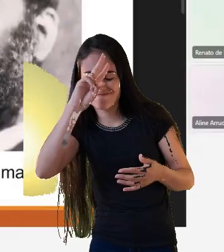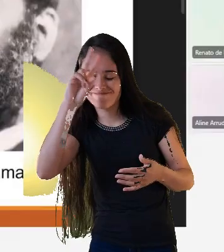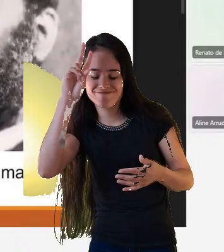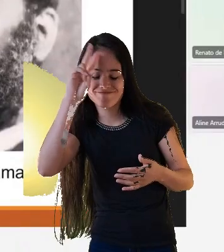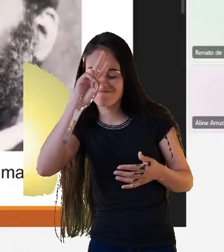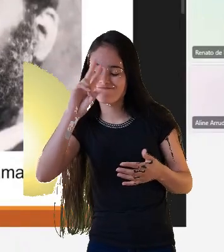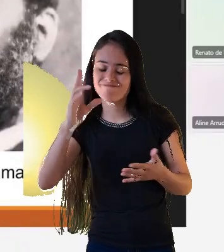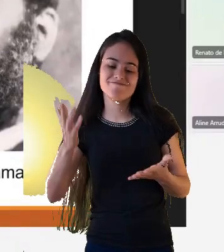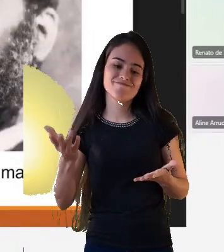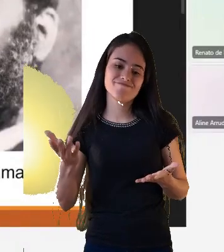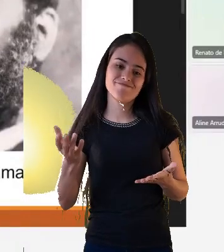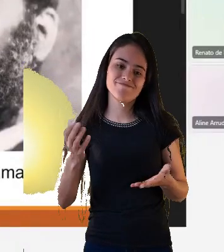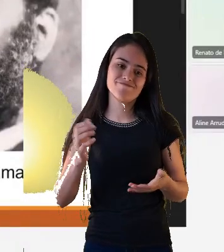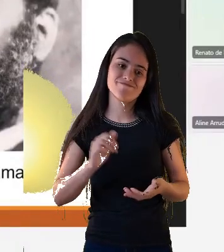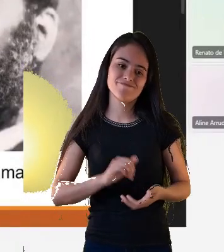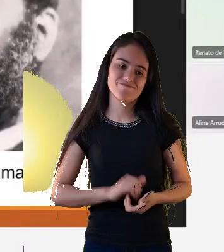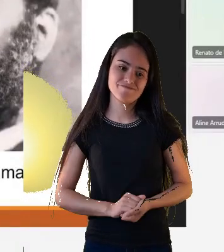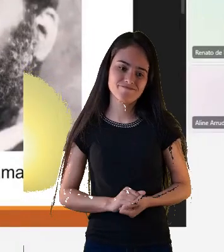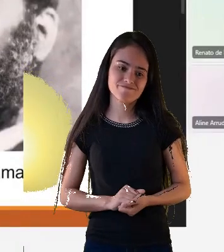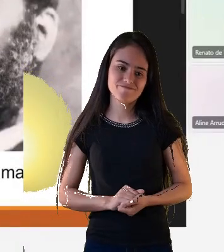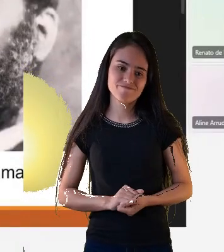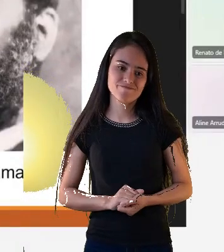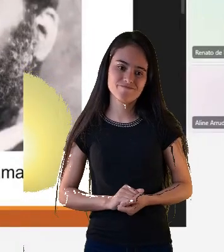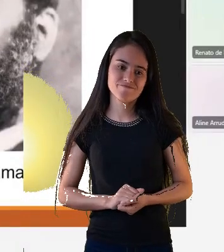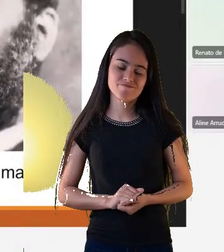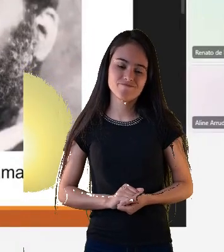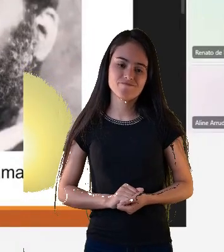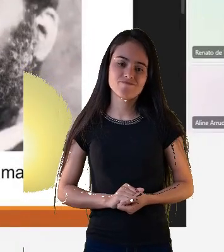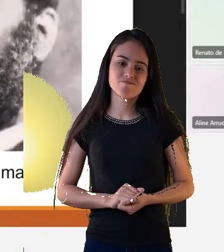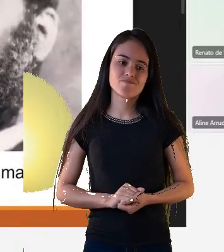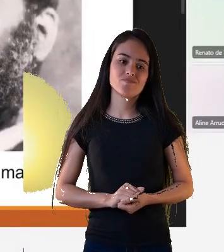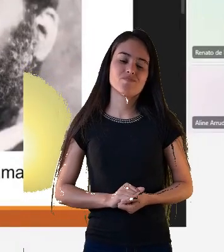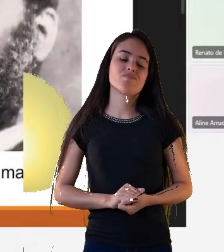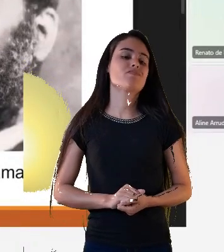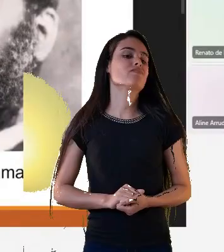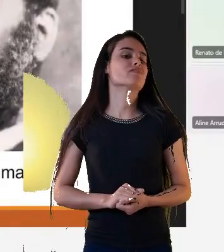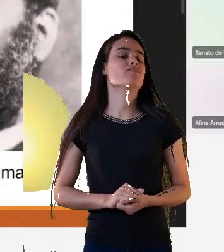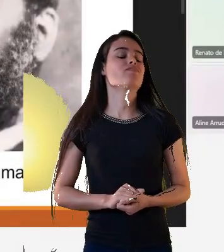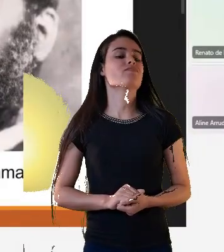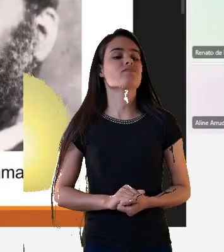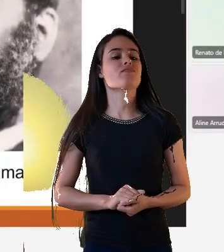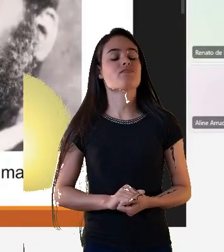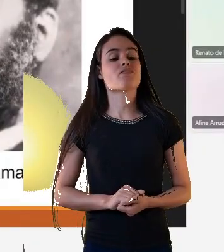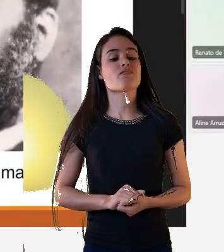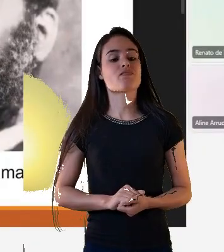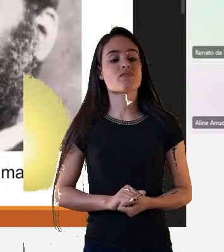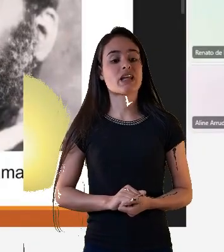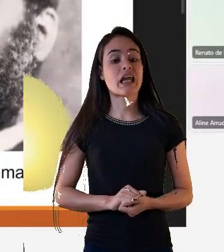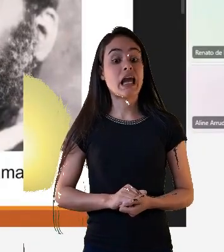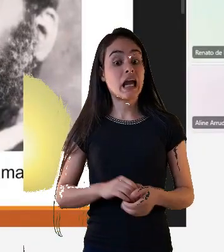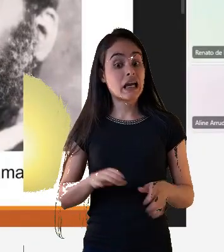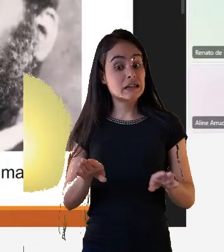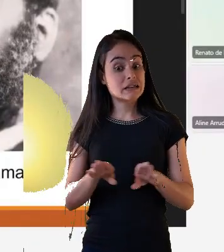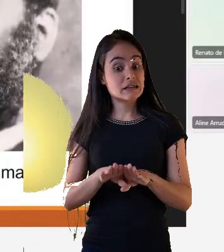da história, né? E além das três mulheres que eu comentei, né? A Dandara,